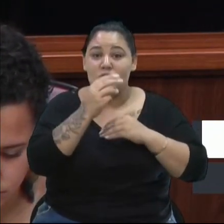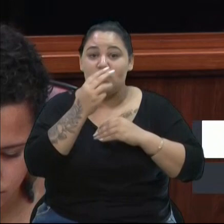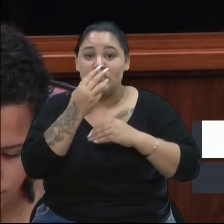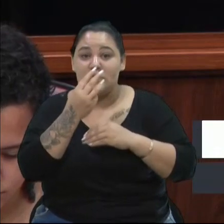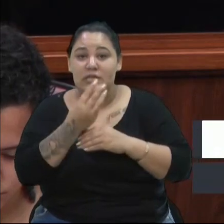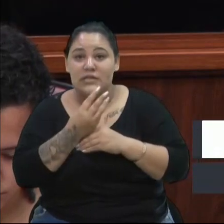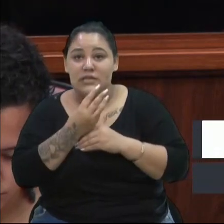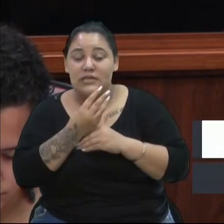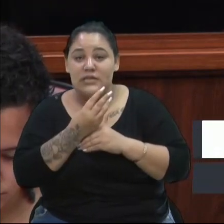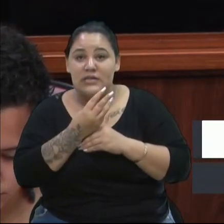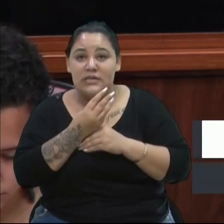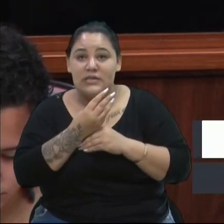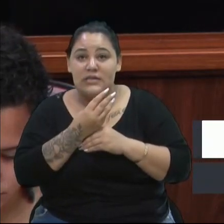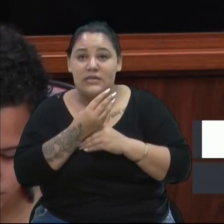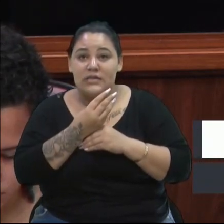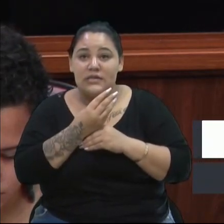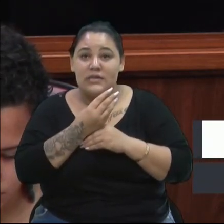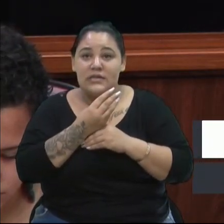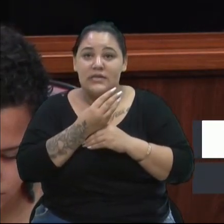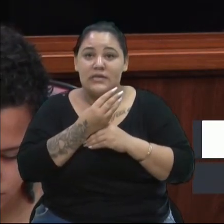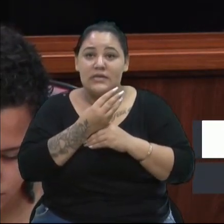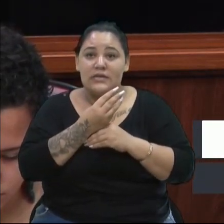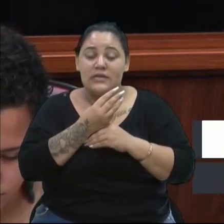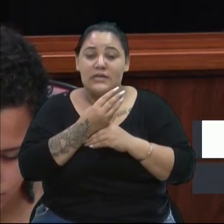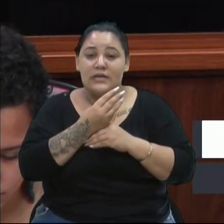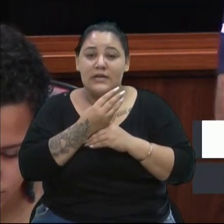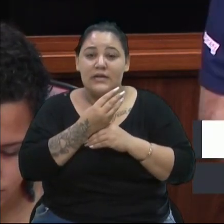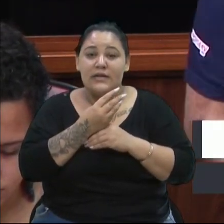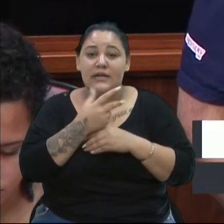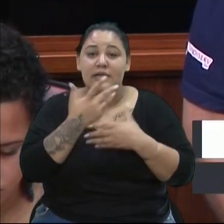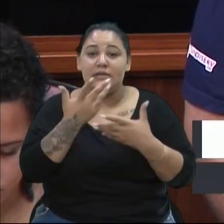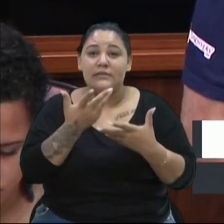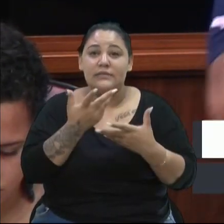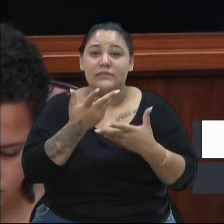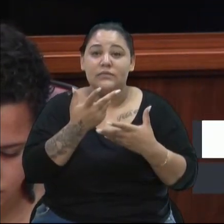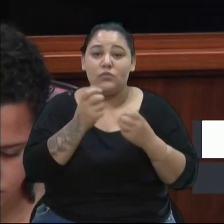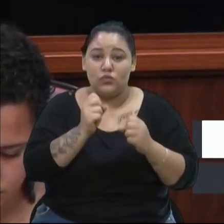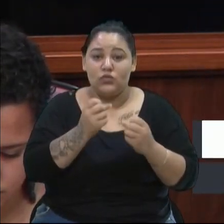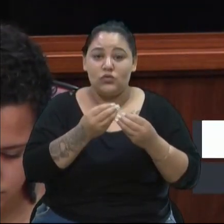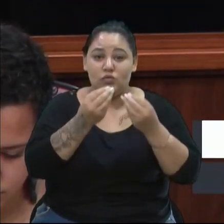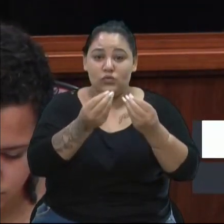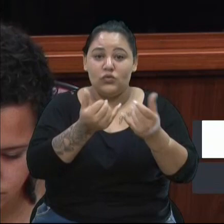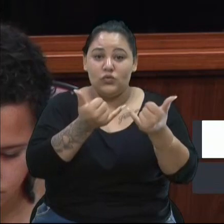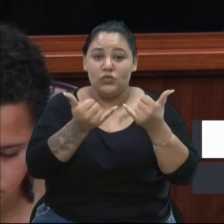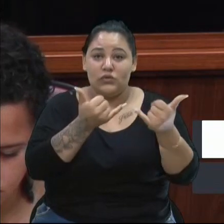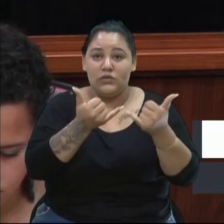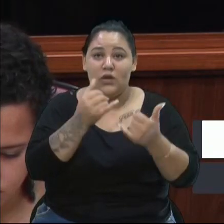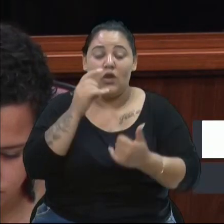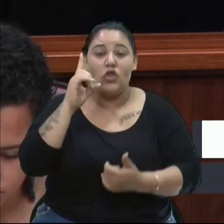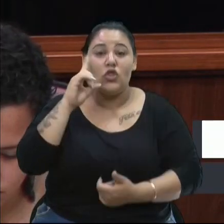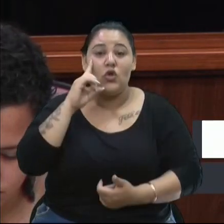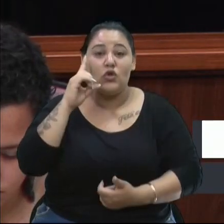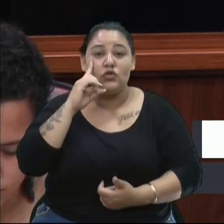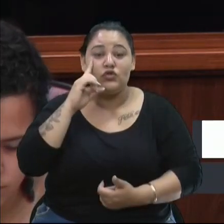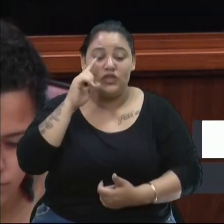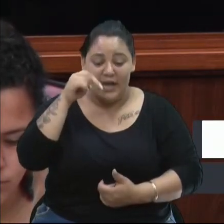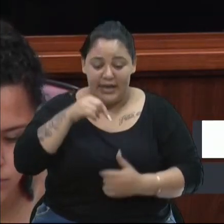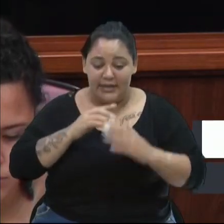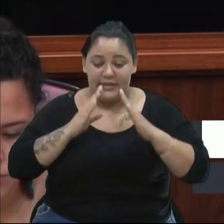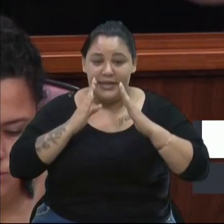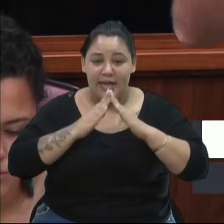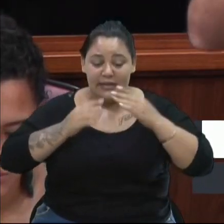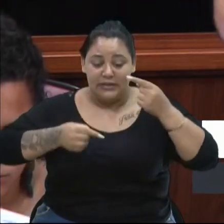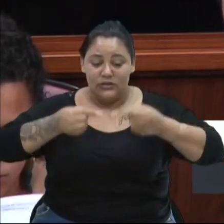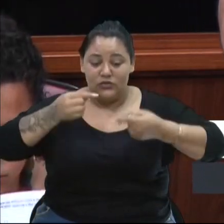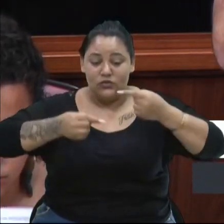Mais danosa. Ela avilta mais os servidores. Vou citar um exemplo. Todos os dias nessa casa nós temos discussão